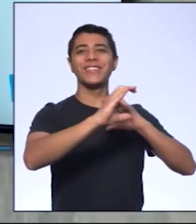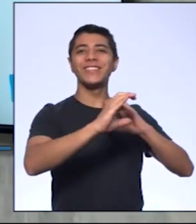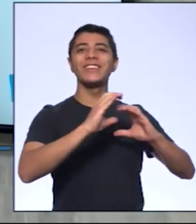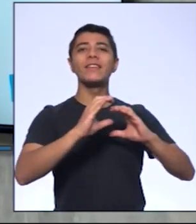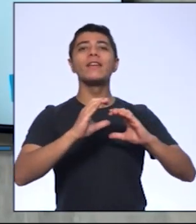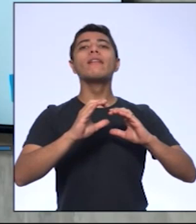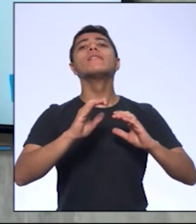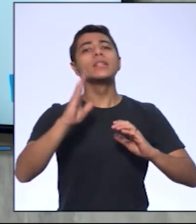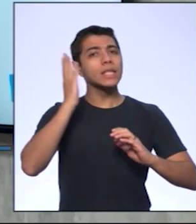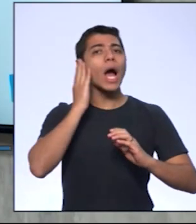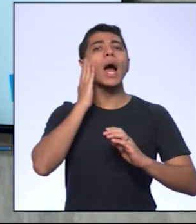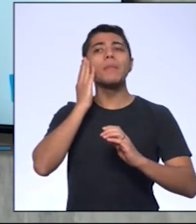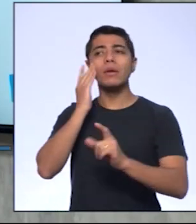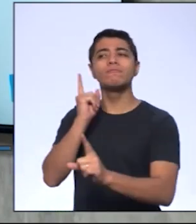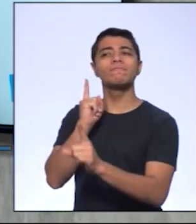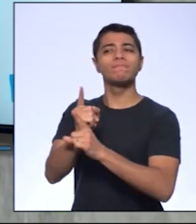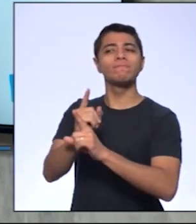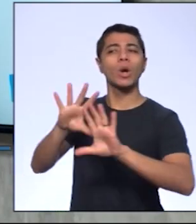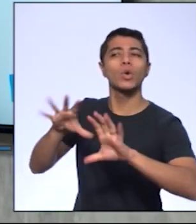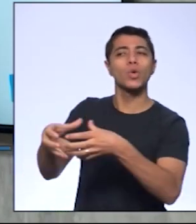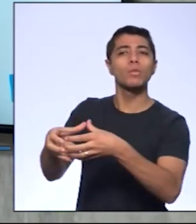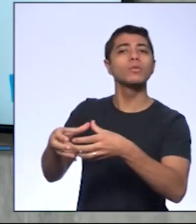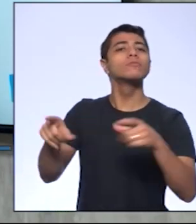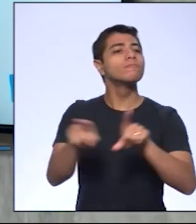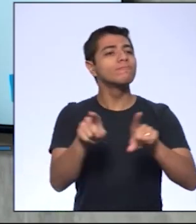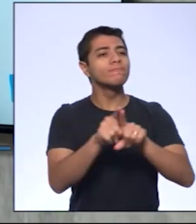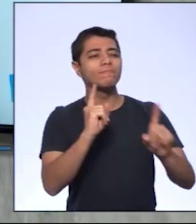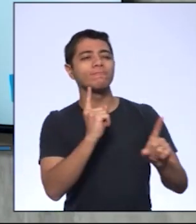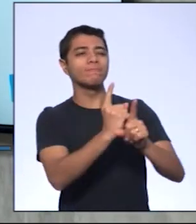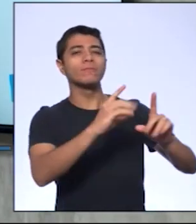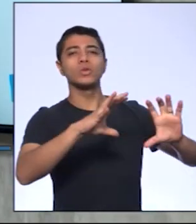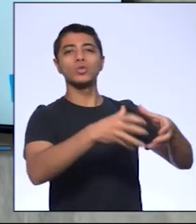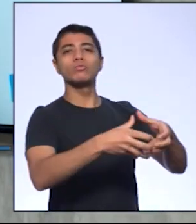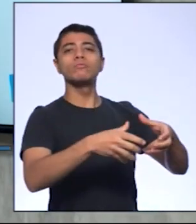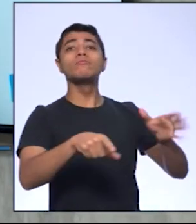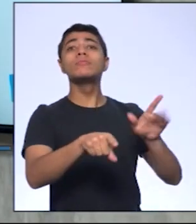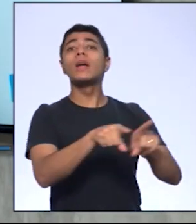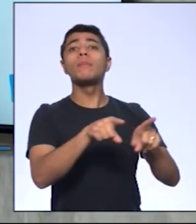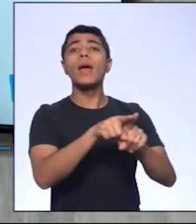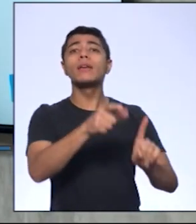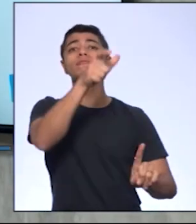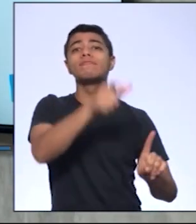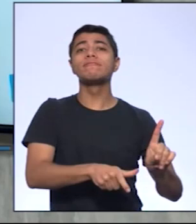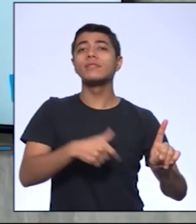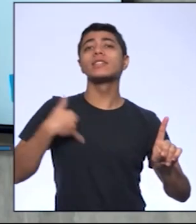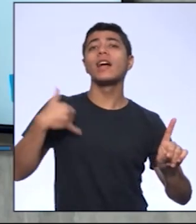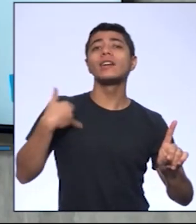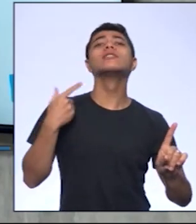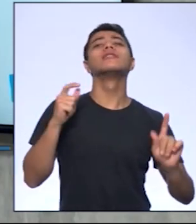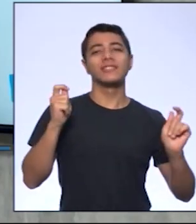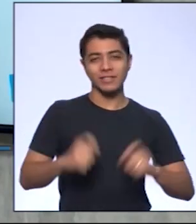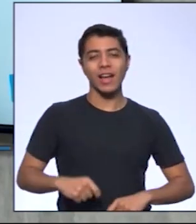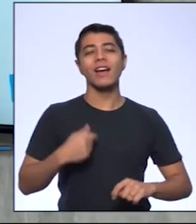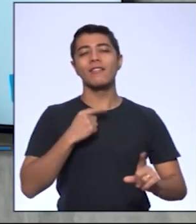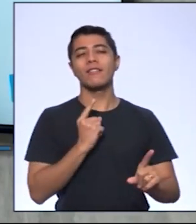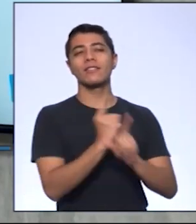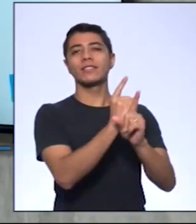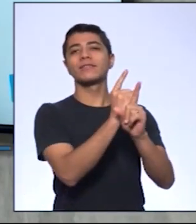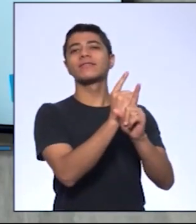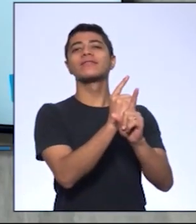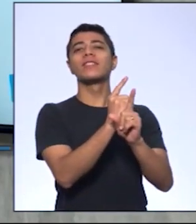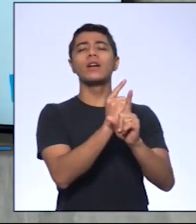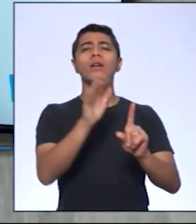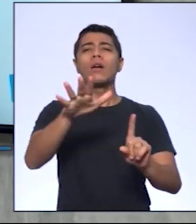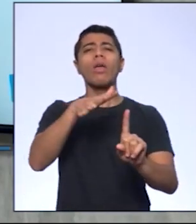ela identifica também a idade dos sujeitos. Então, não existe nada nem punitivo, nem elogioso em